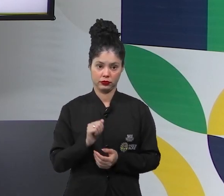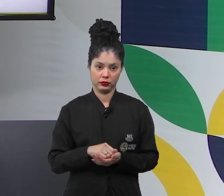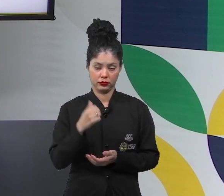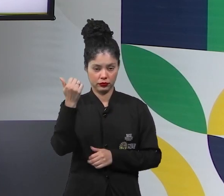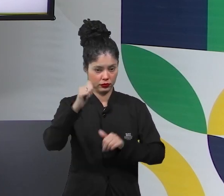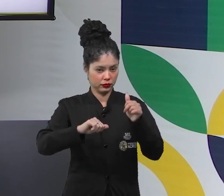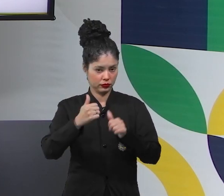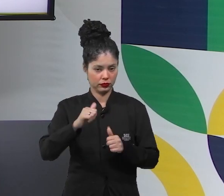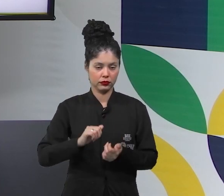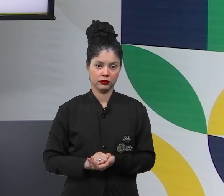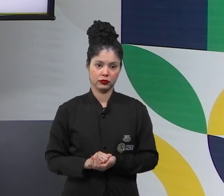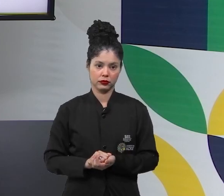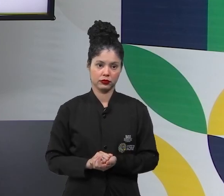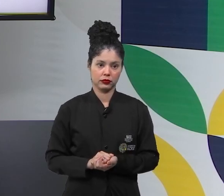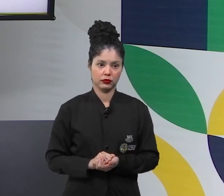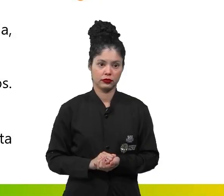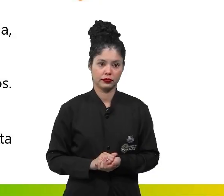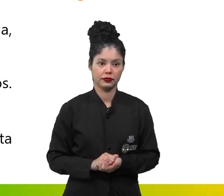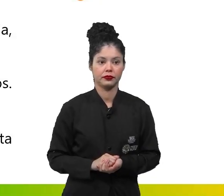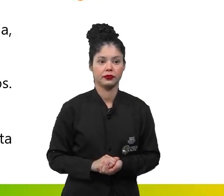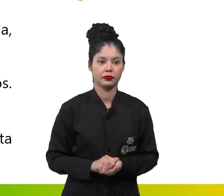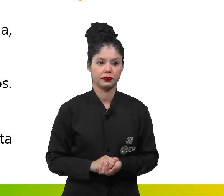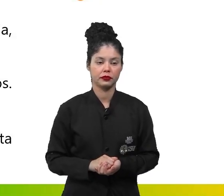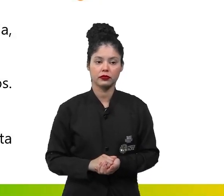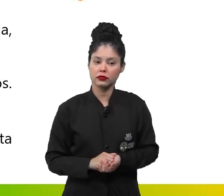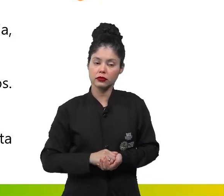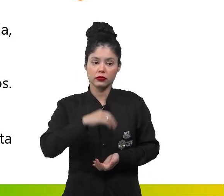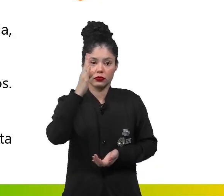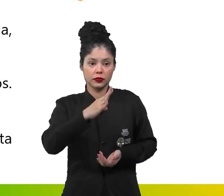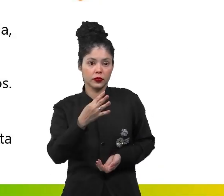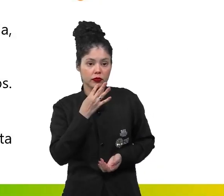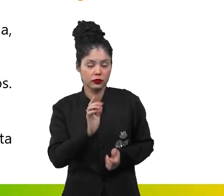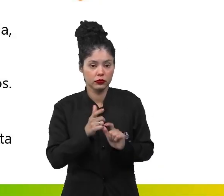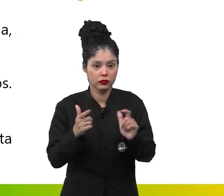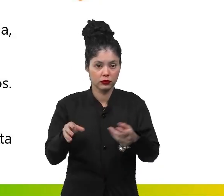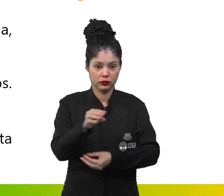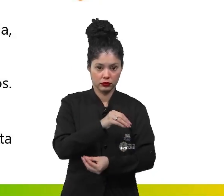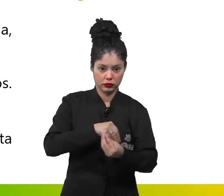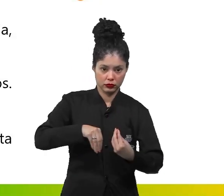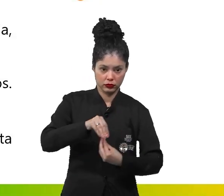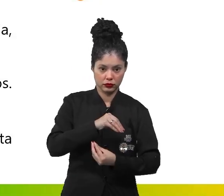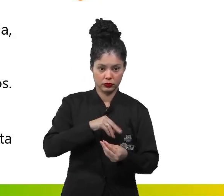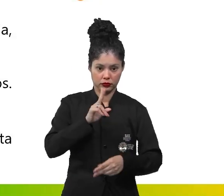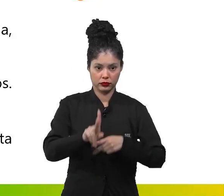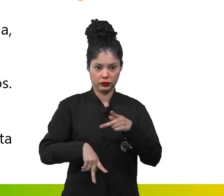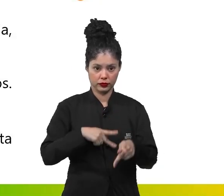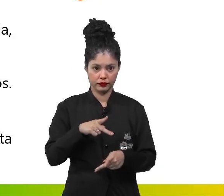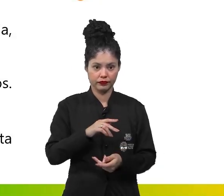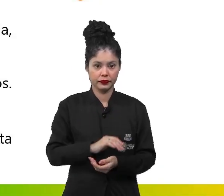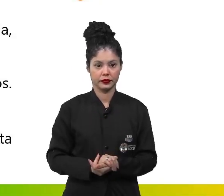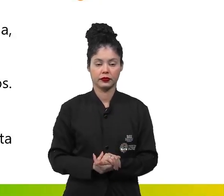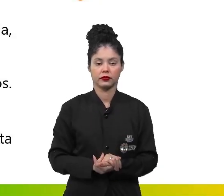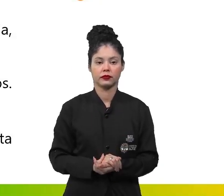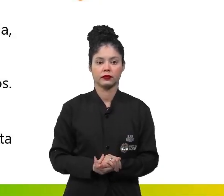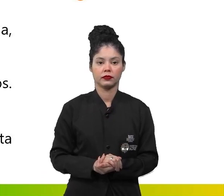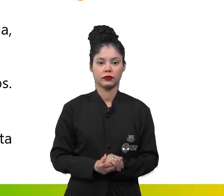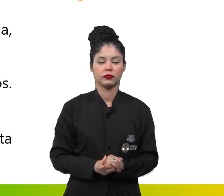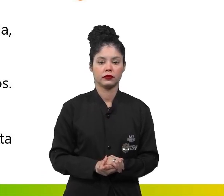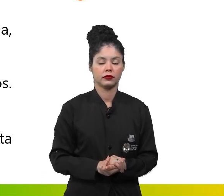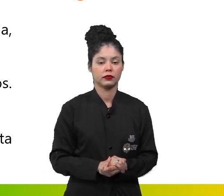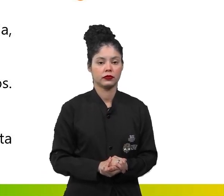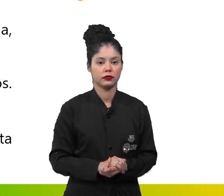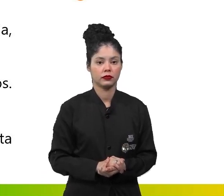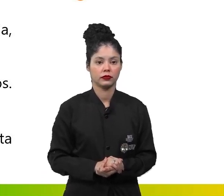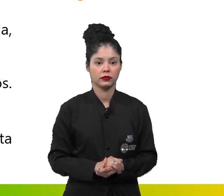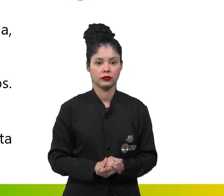uma análise sobre essa miscigenação? Olha só, o Brasil é conhecido por sua grande mistura de povos. Ou